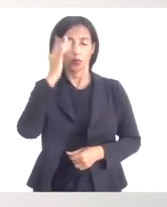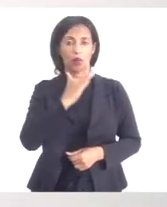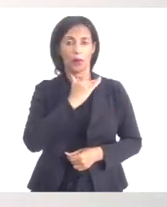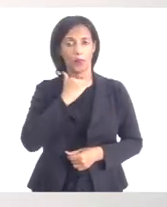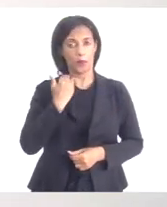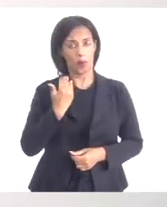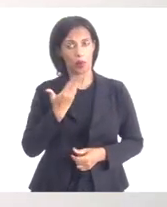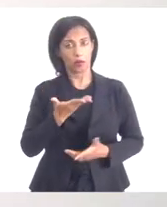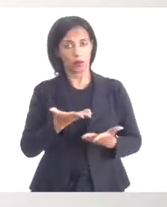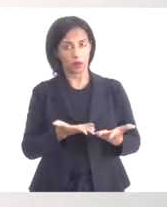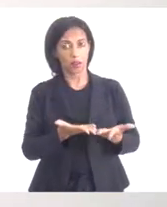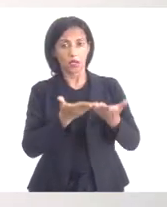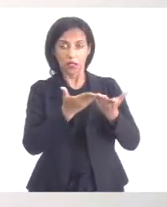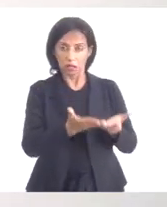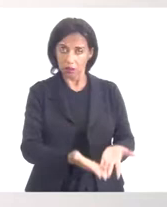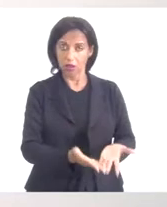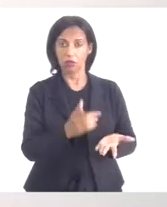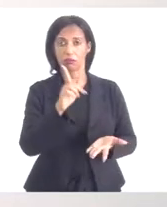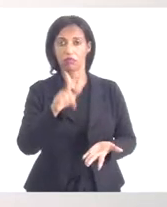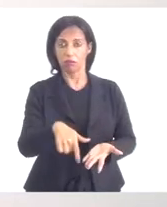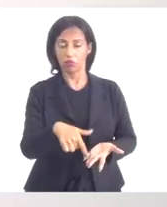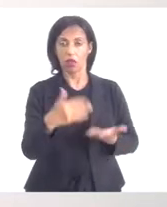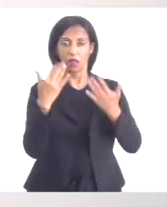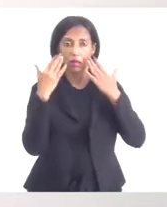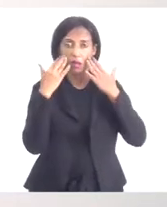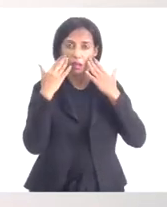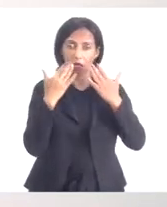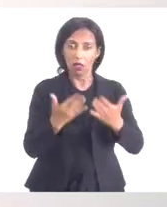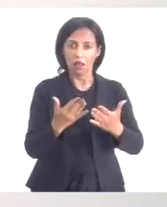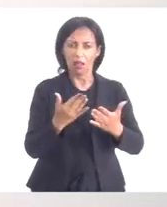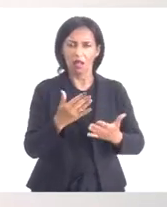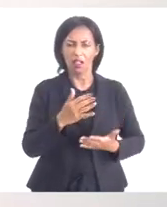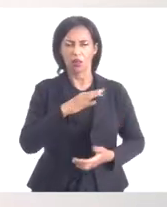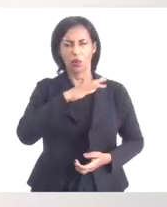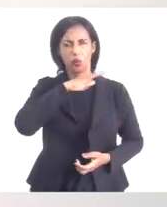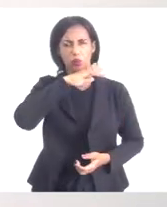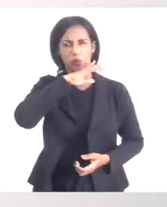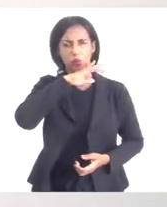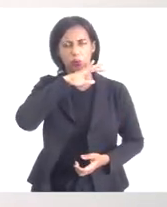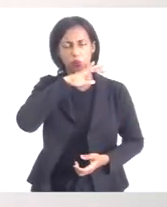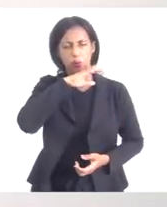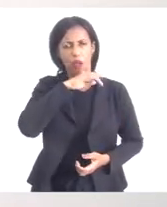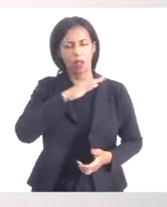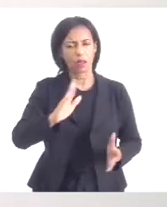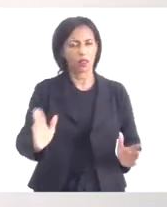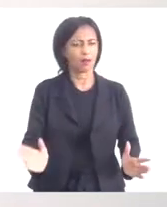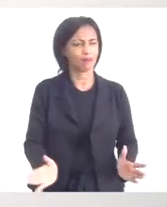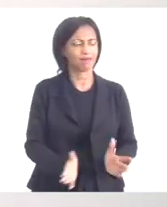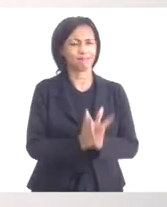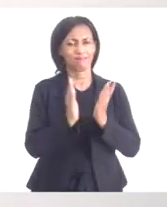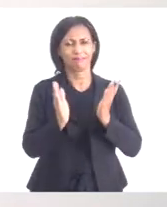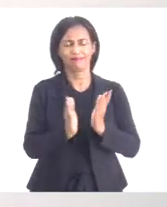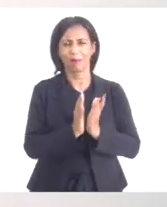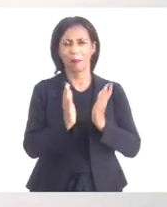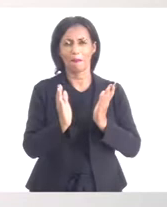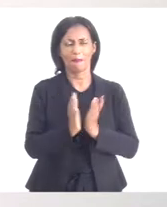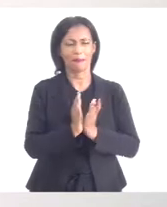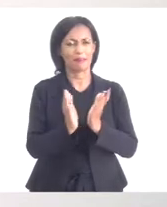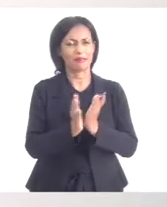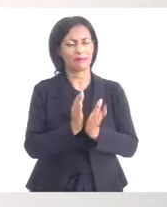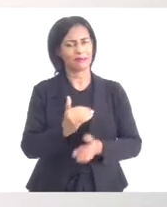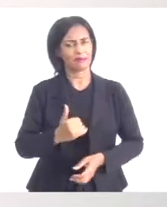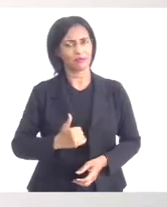mortas isso é expressão Cruel da extrema pobreza e da miséria